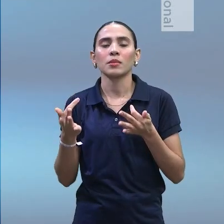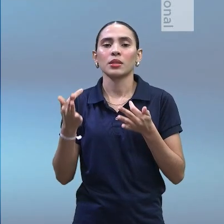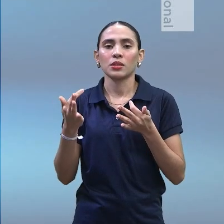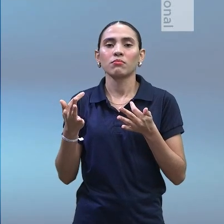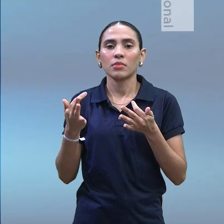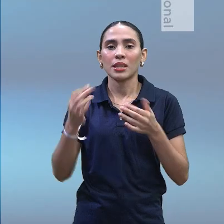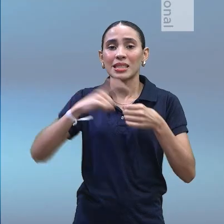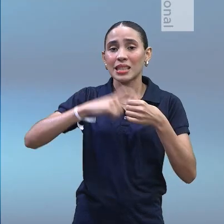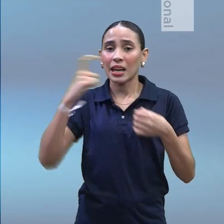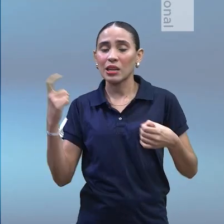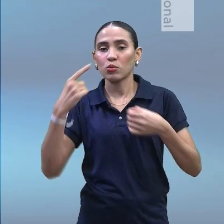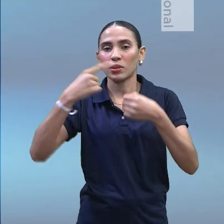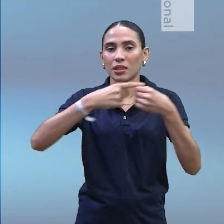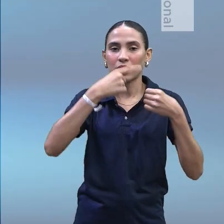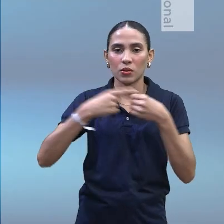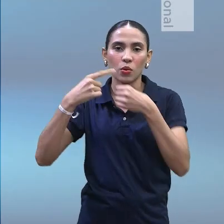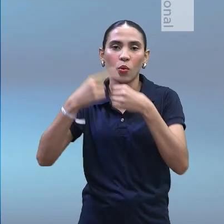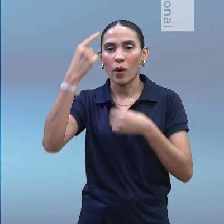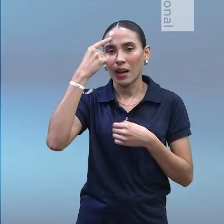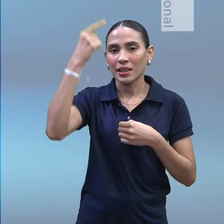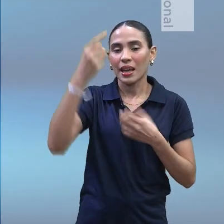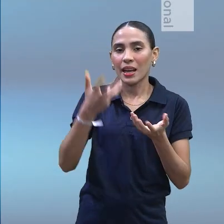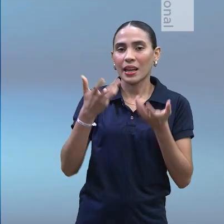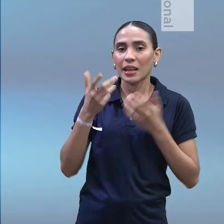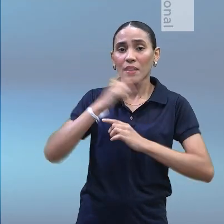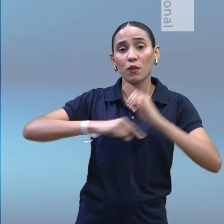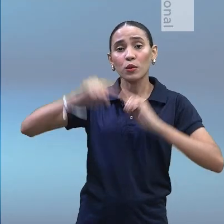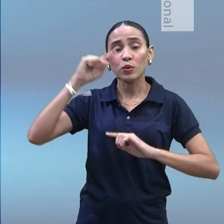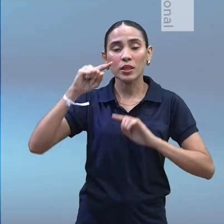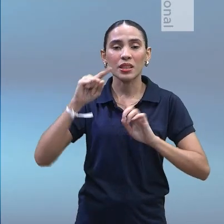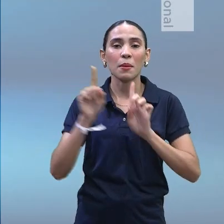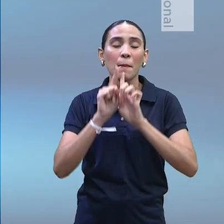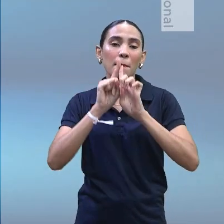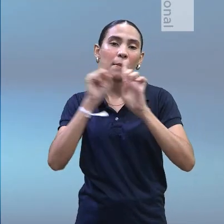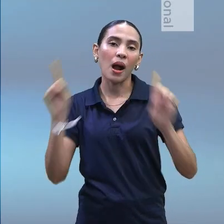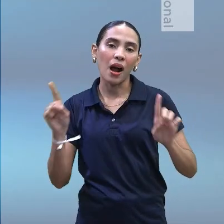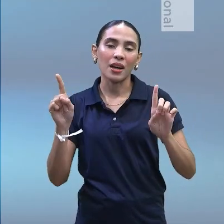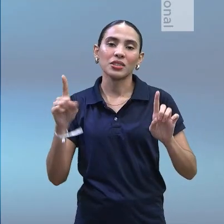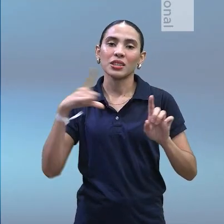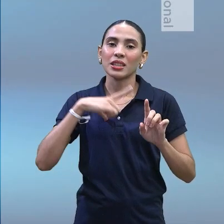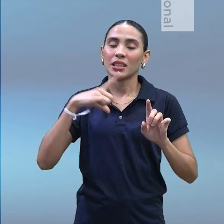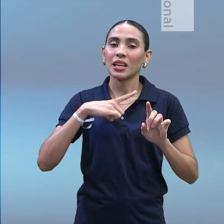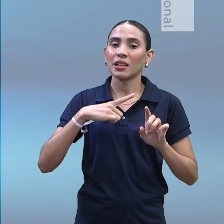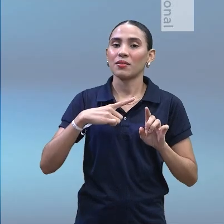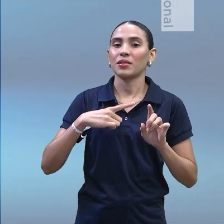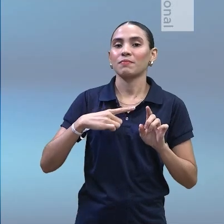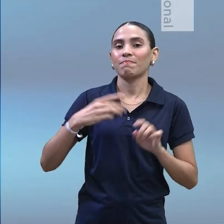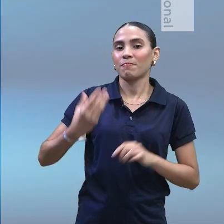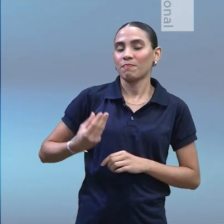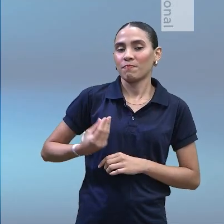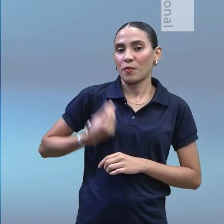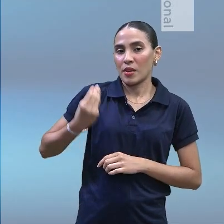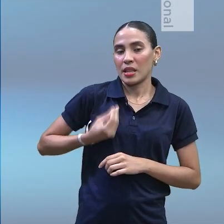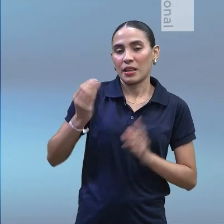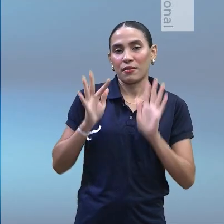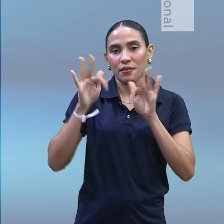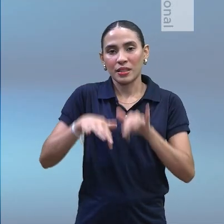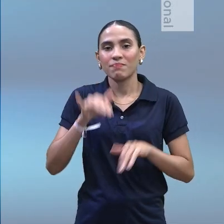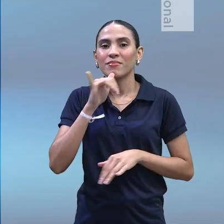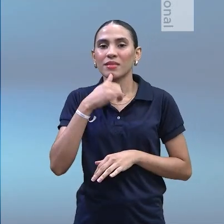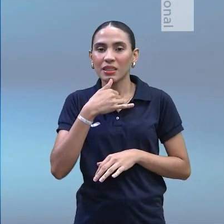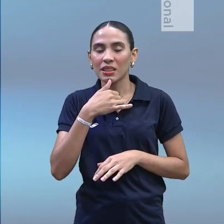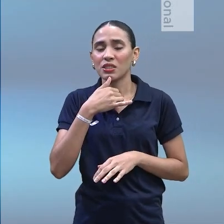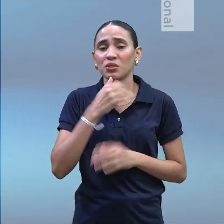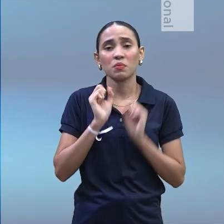né, com essa ideia de ascender socialmente, e que infelizmente ela teve um final trágico. E isso é uma realidade que